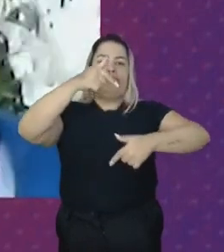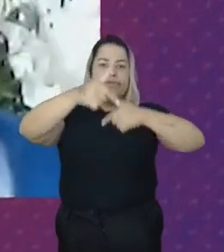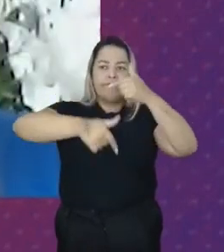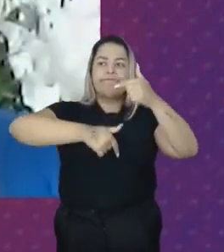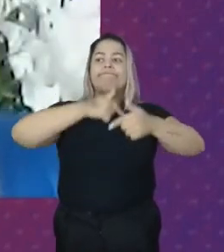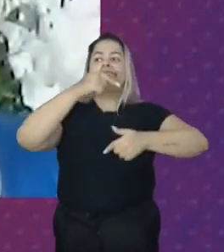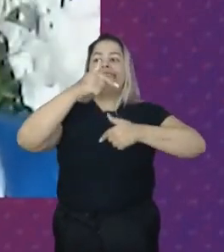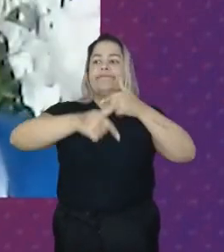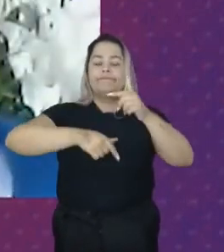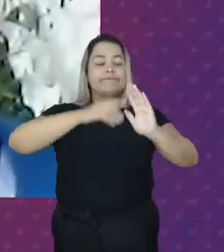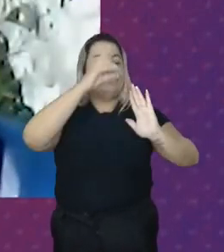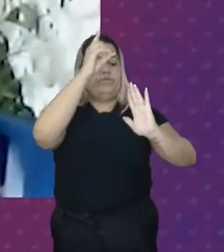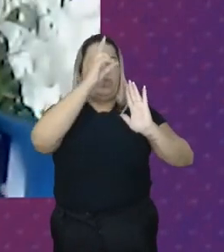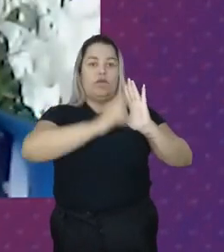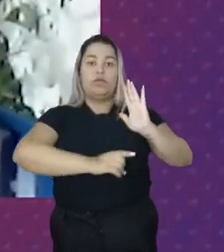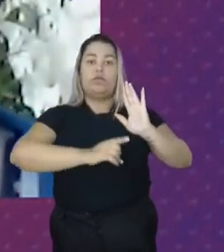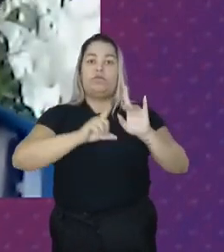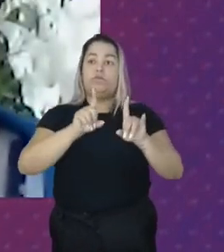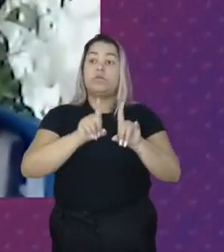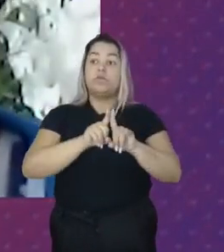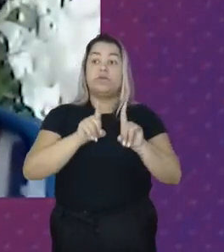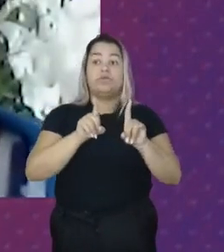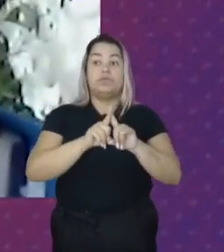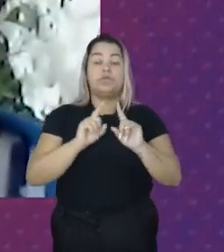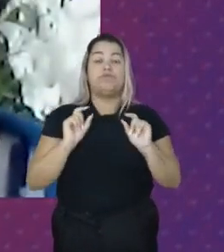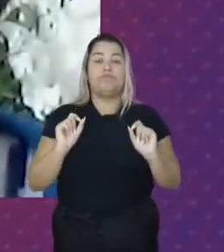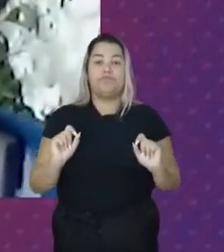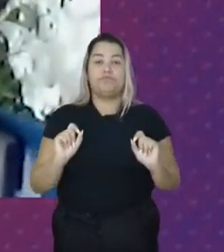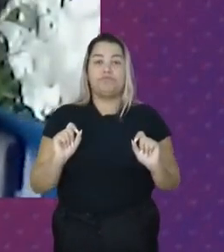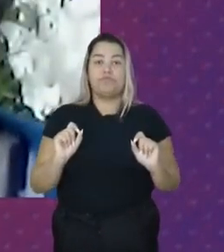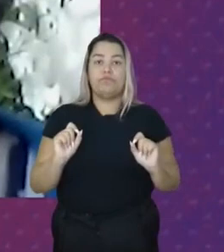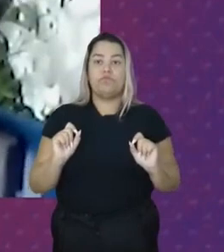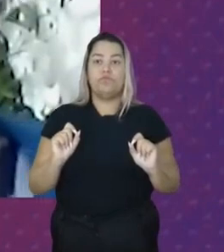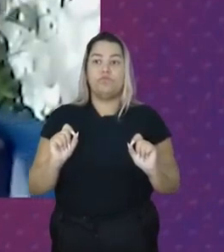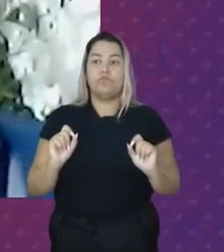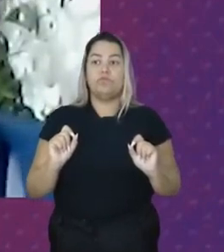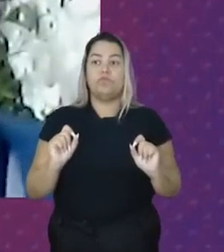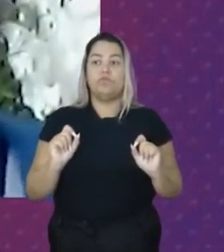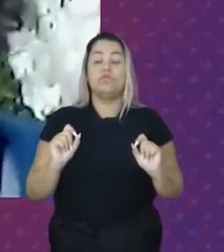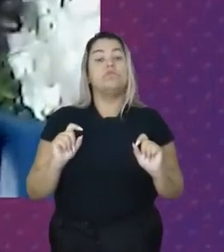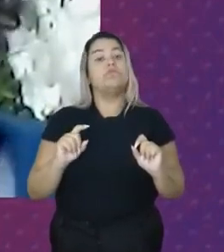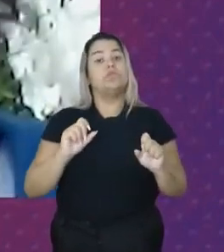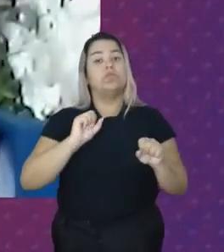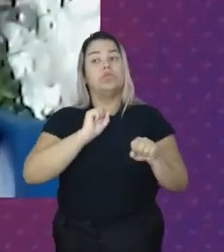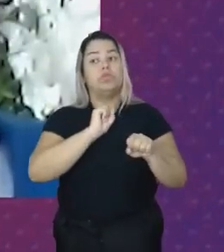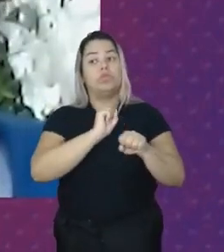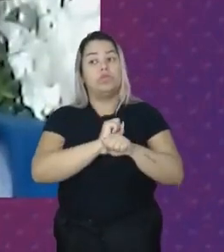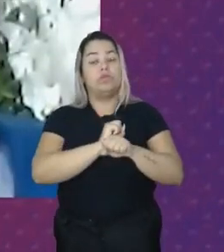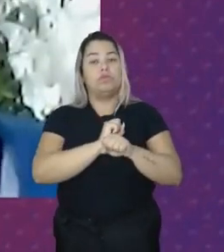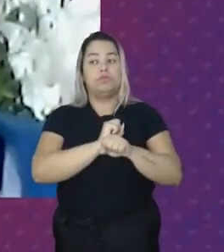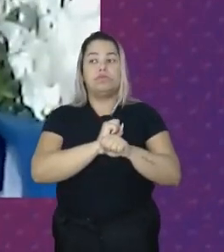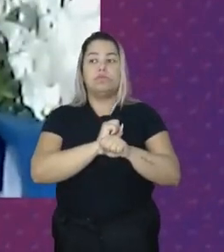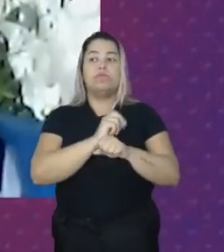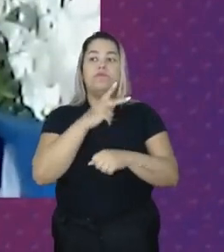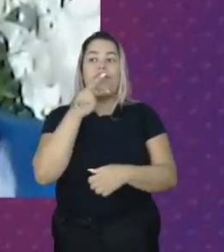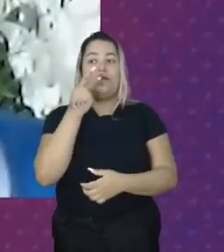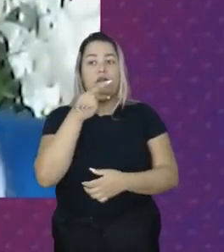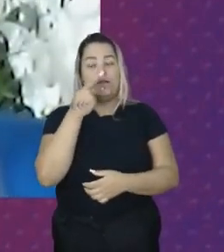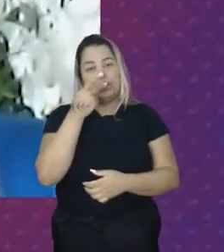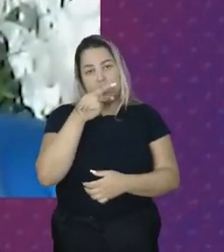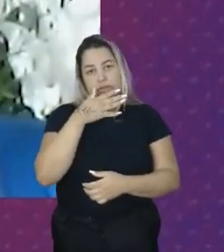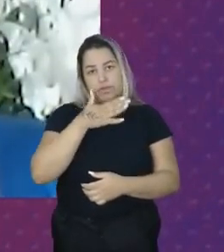o direito das trabalhadoras domésticas. Eu paro aqui só para dizer que,